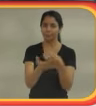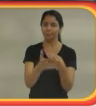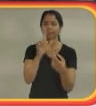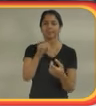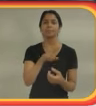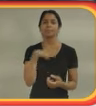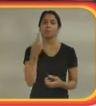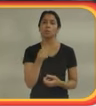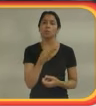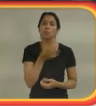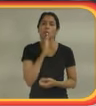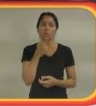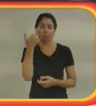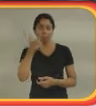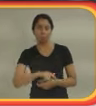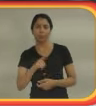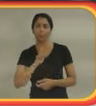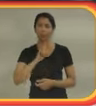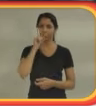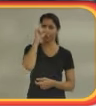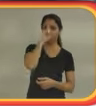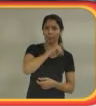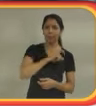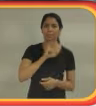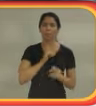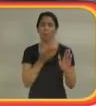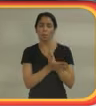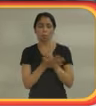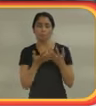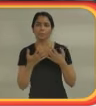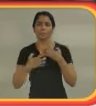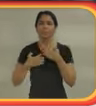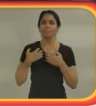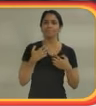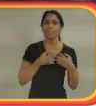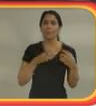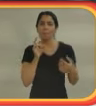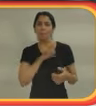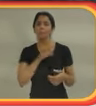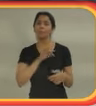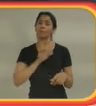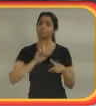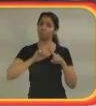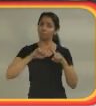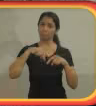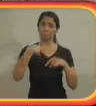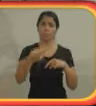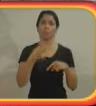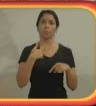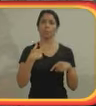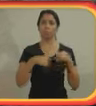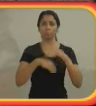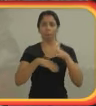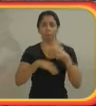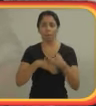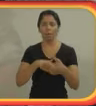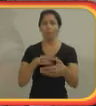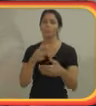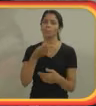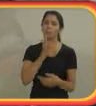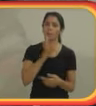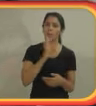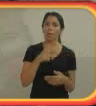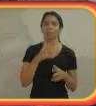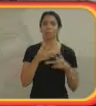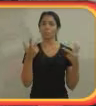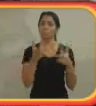assim. Então, eu me conheci de novo, tive dificuldades, tive algumas angústias, medos, mas assim, depois, com o tempo,